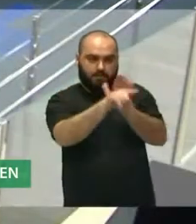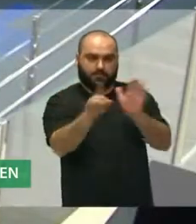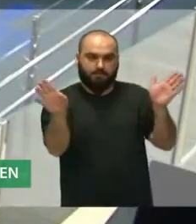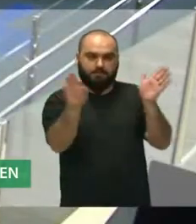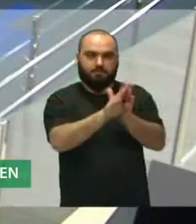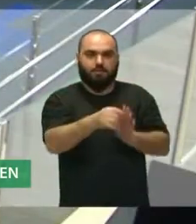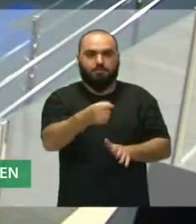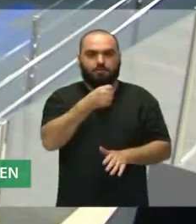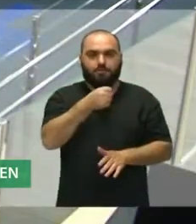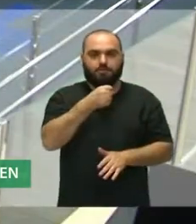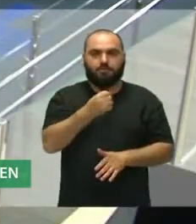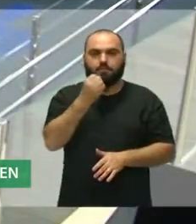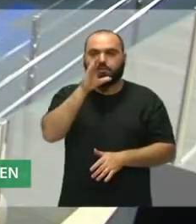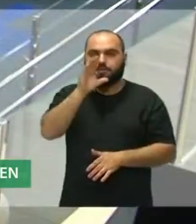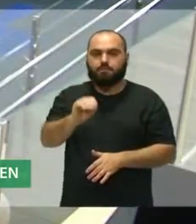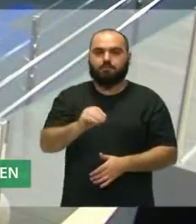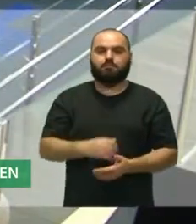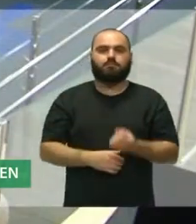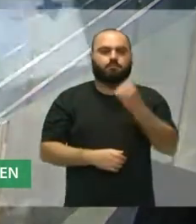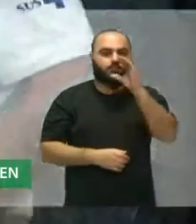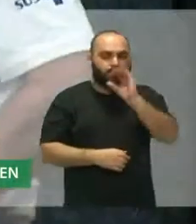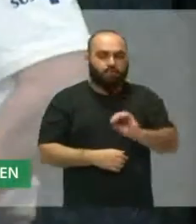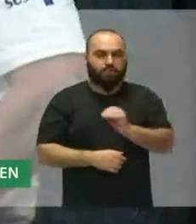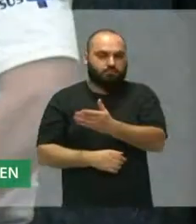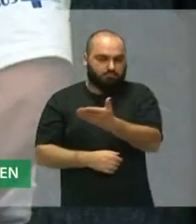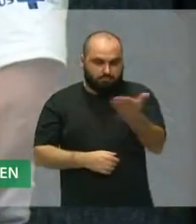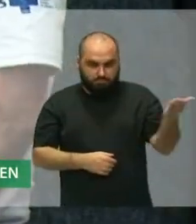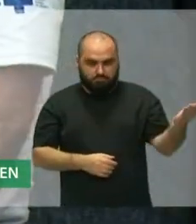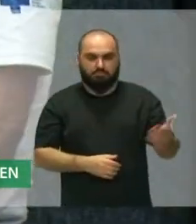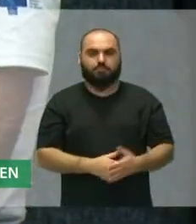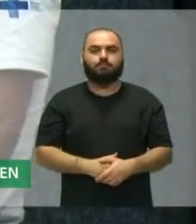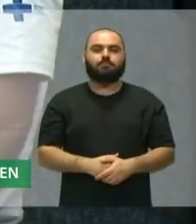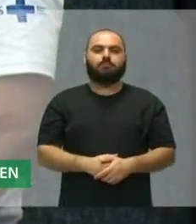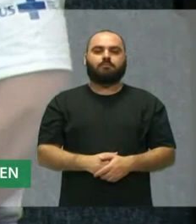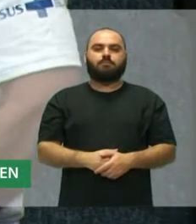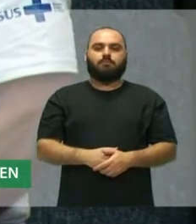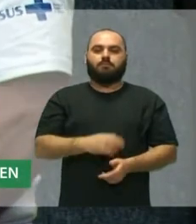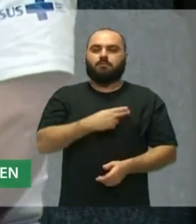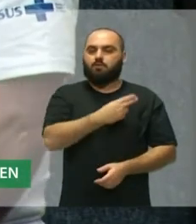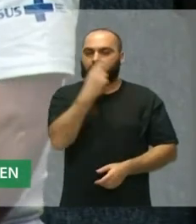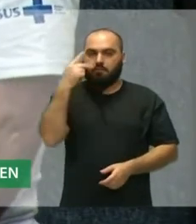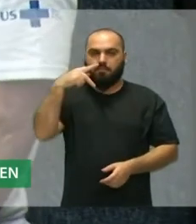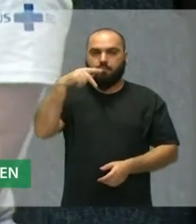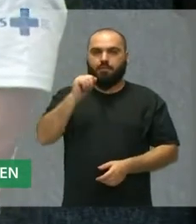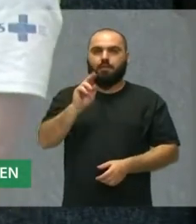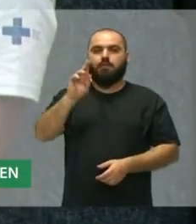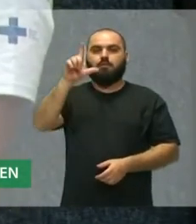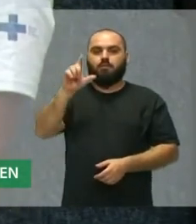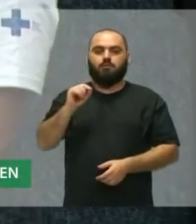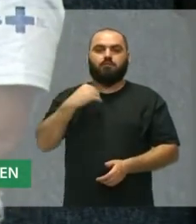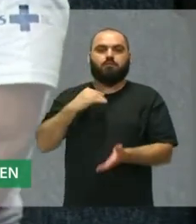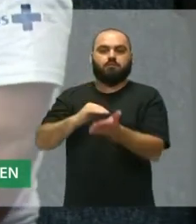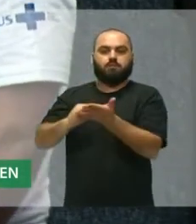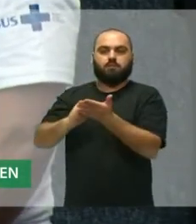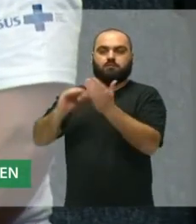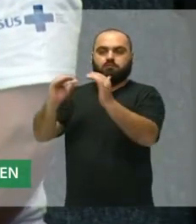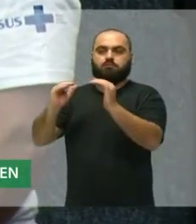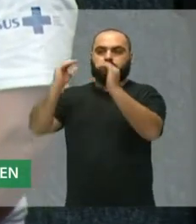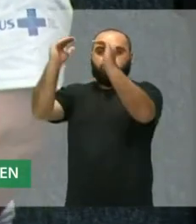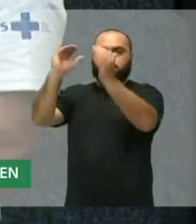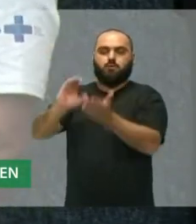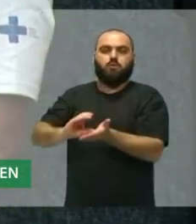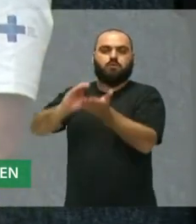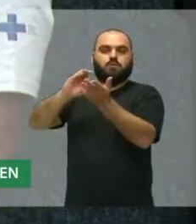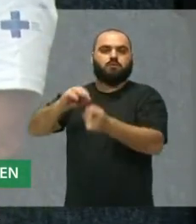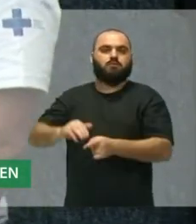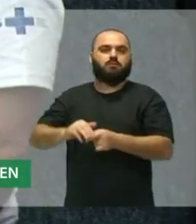microfone, tá? Boa noite. Boa noite a todos. Meu nome é Paulo Roberto, sou secretário executivo do Conselho Municipal de